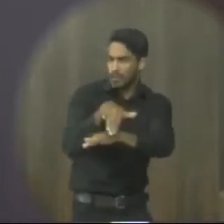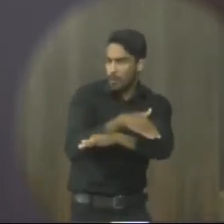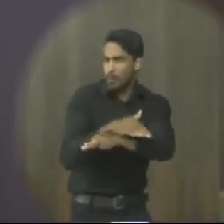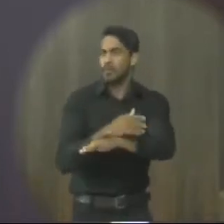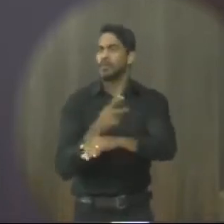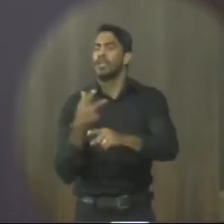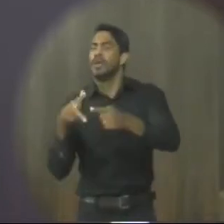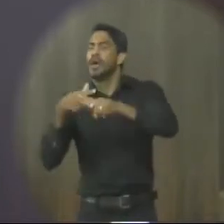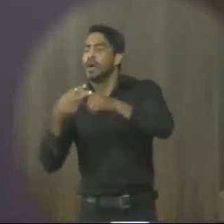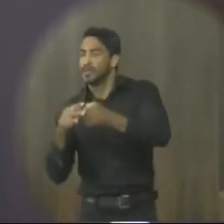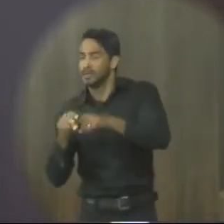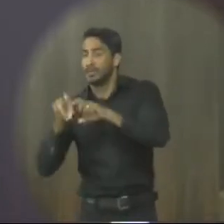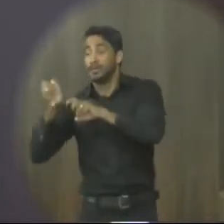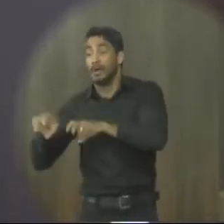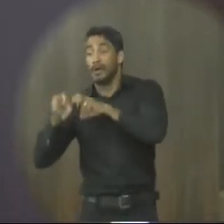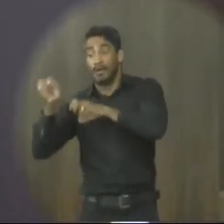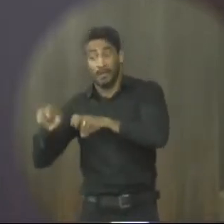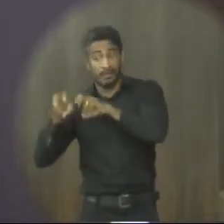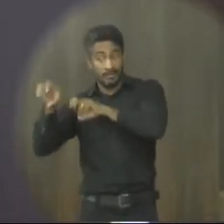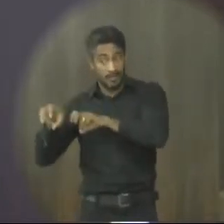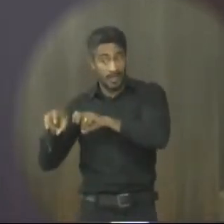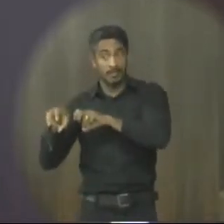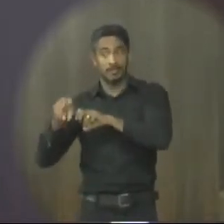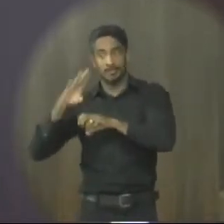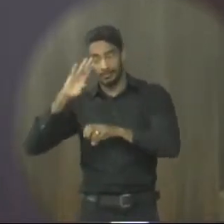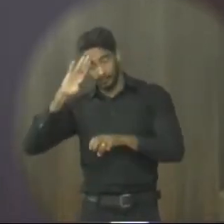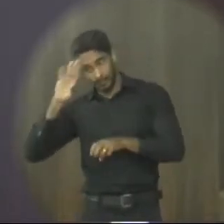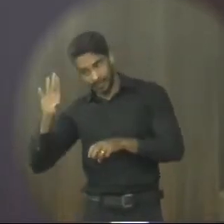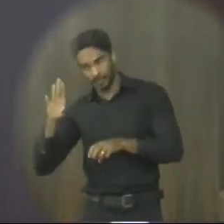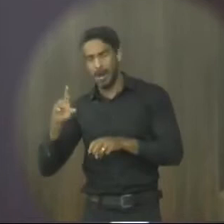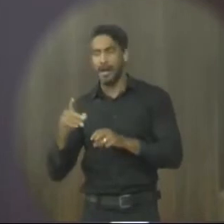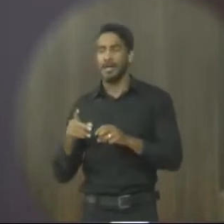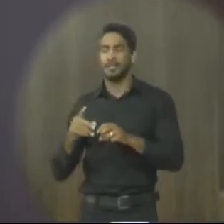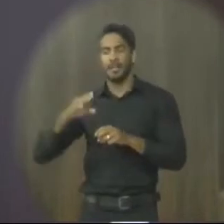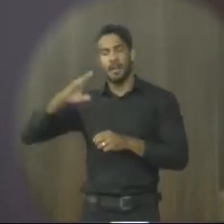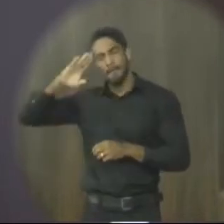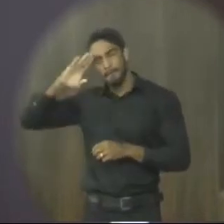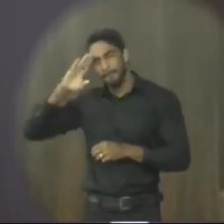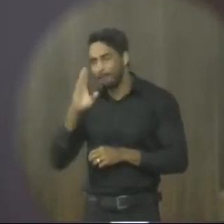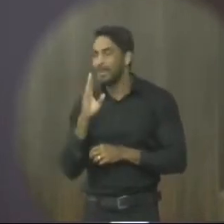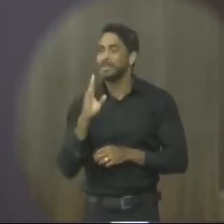as manutenções das estradas vicinais, a gente tem dado prioridade, igual eu falei,